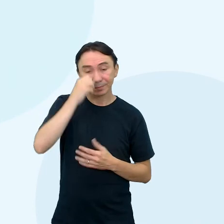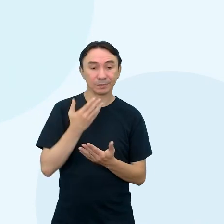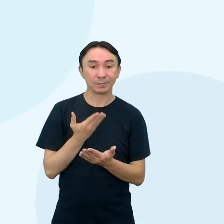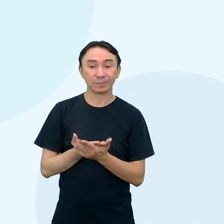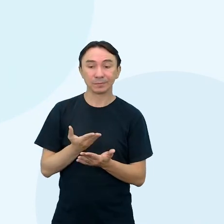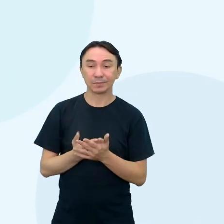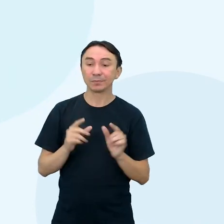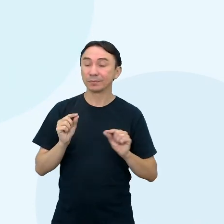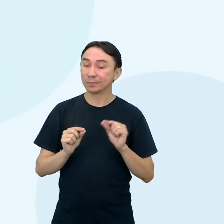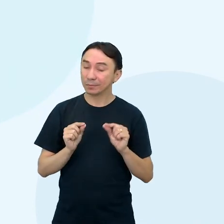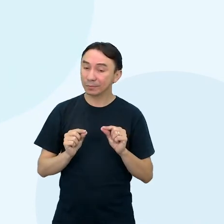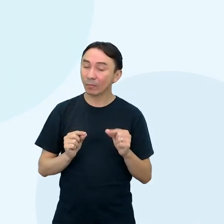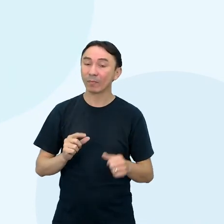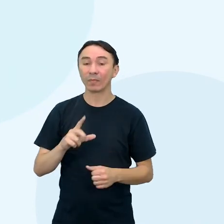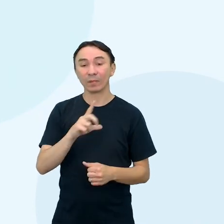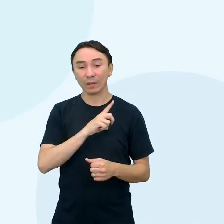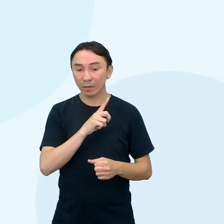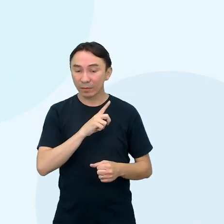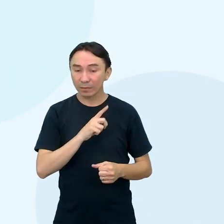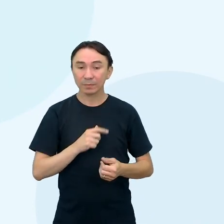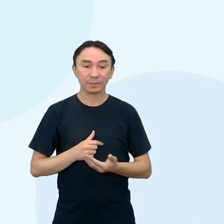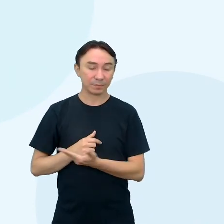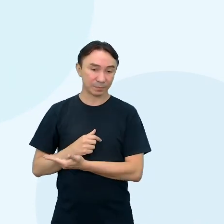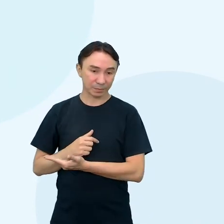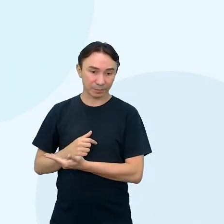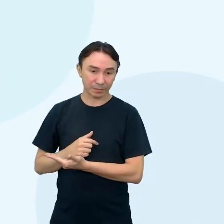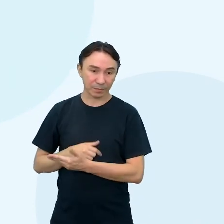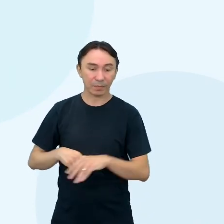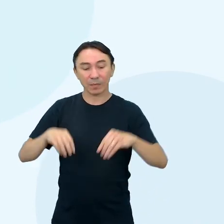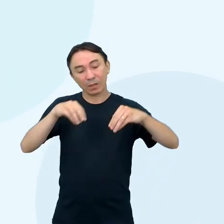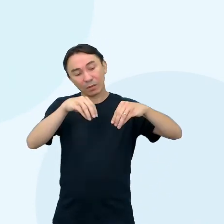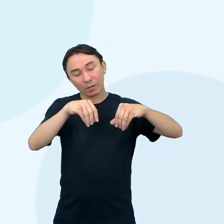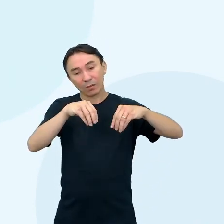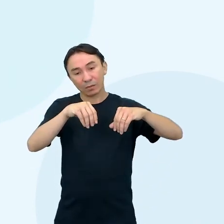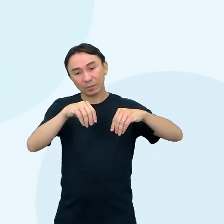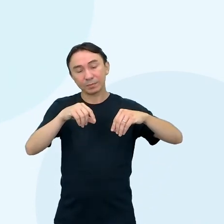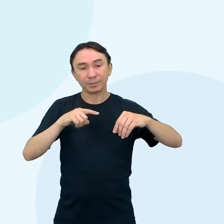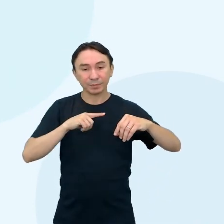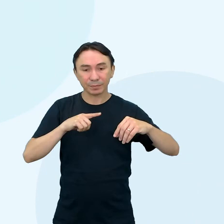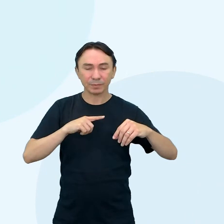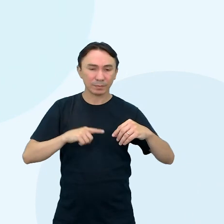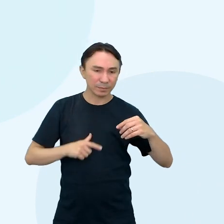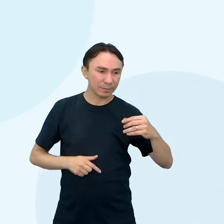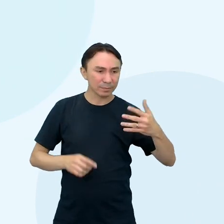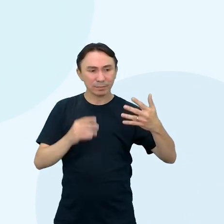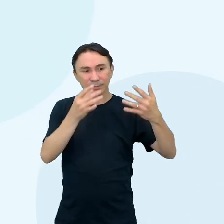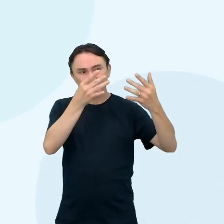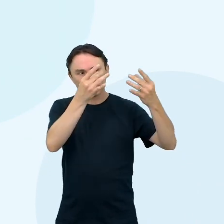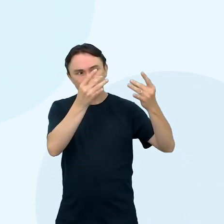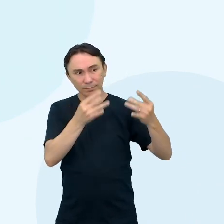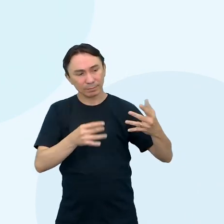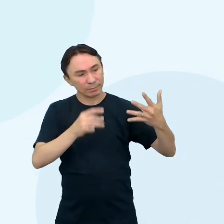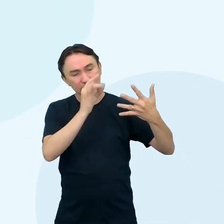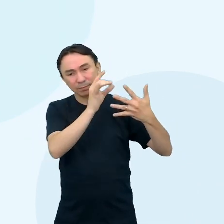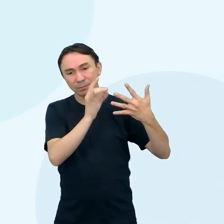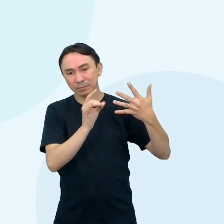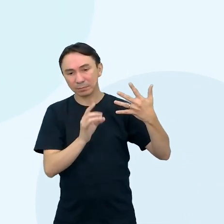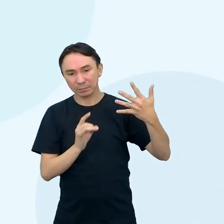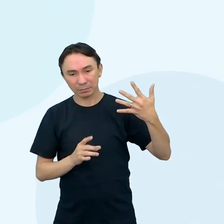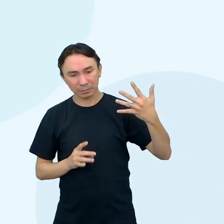essas diferentes características do solo, né, e ver aí como por que ele entra dentro